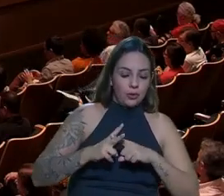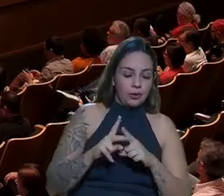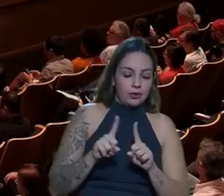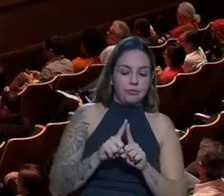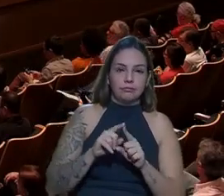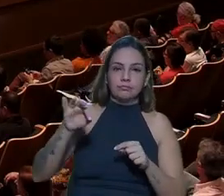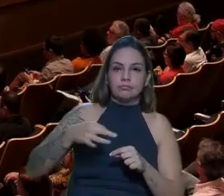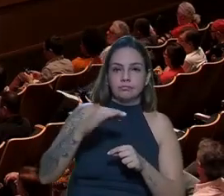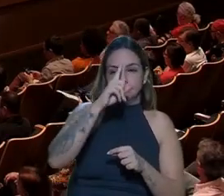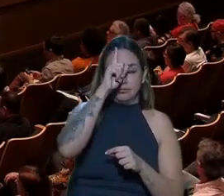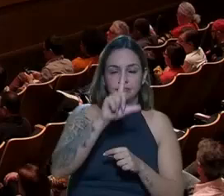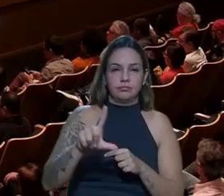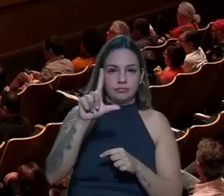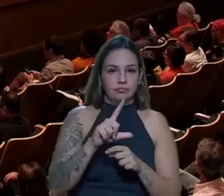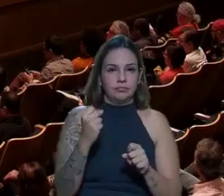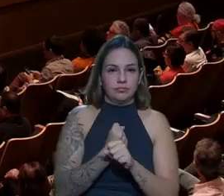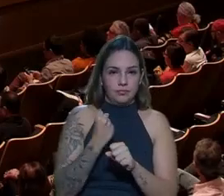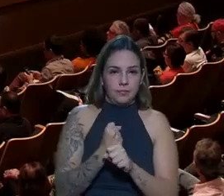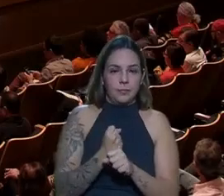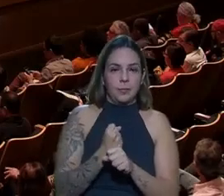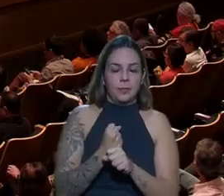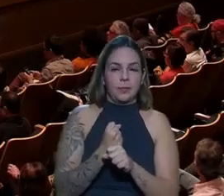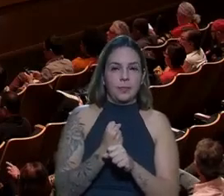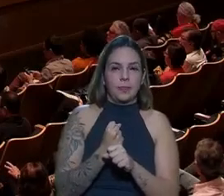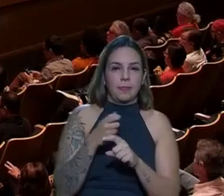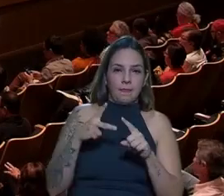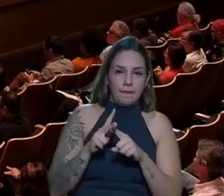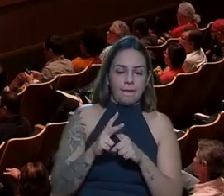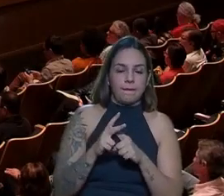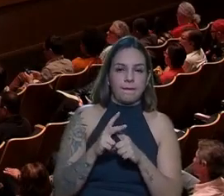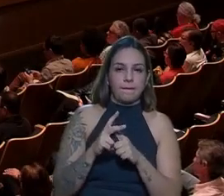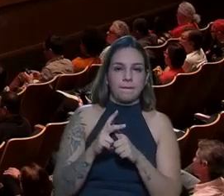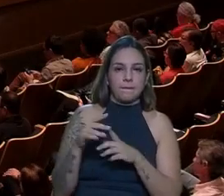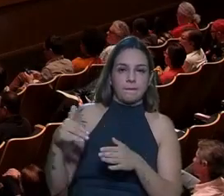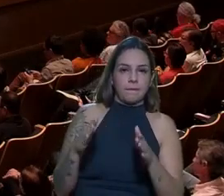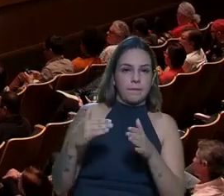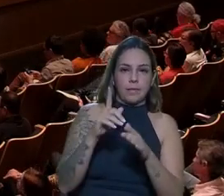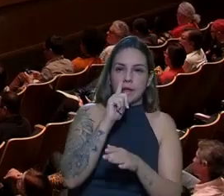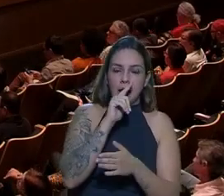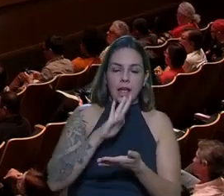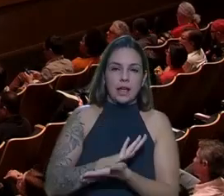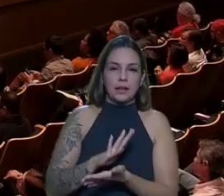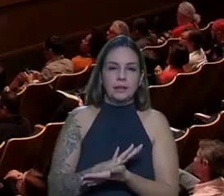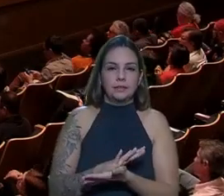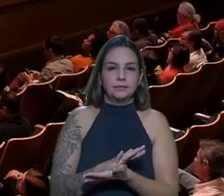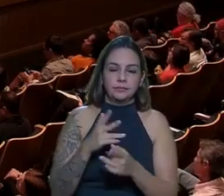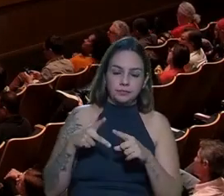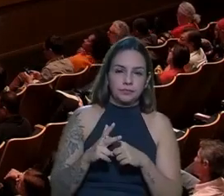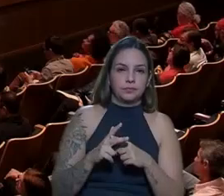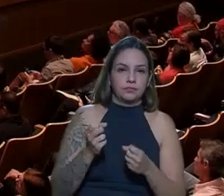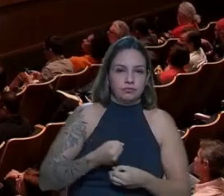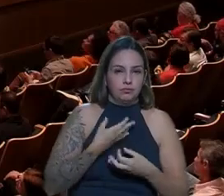Oficina Ateliê de Criação Literária para a Construção de Asas, Oficina A Encruzilhada das Águas em Araxá,